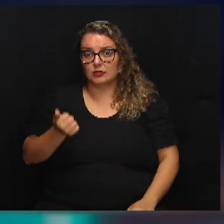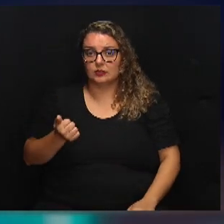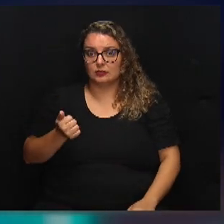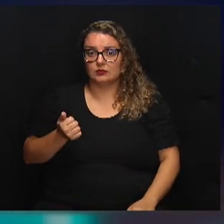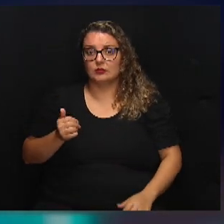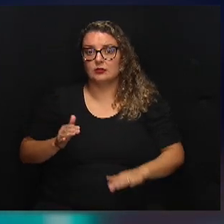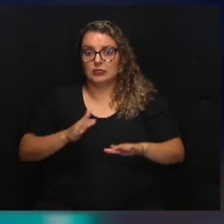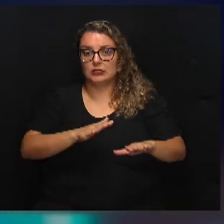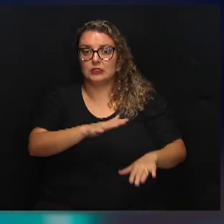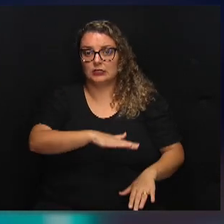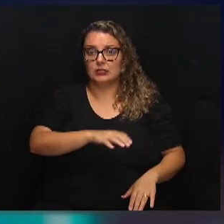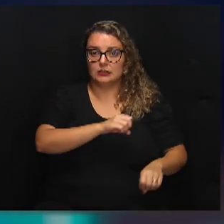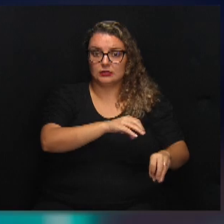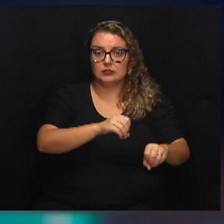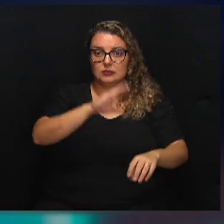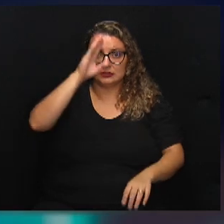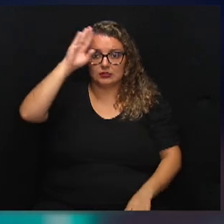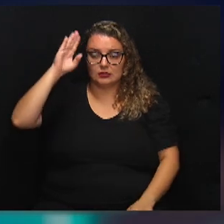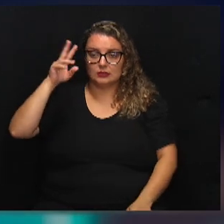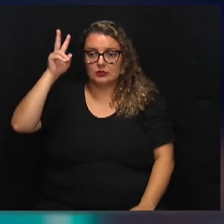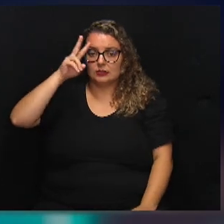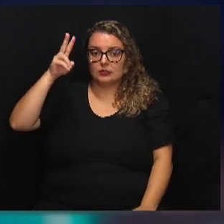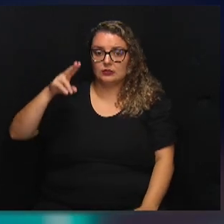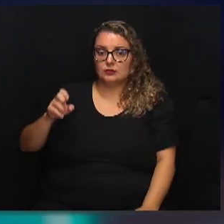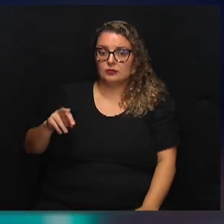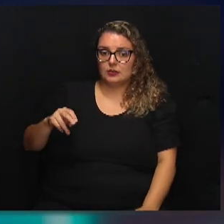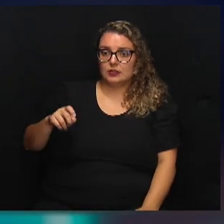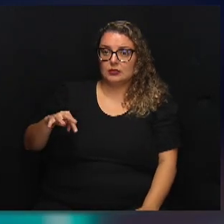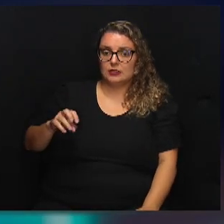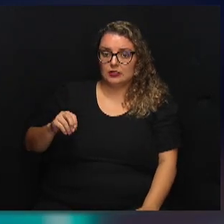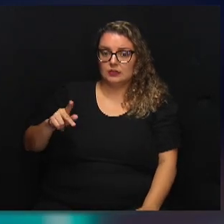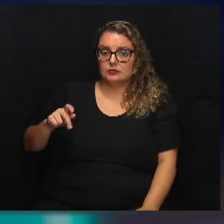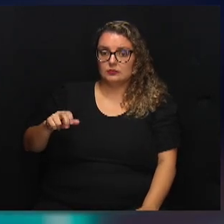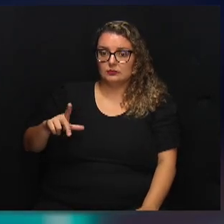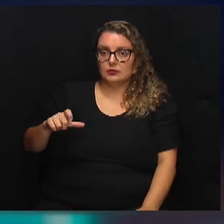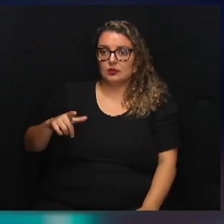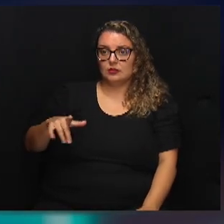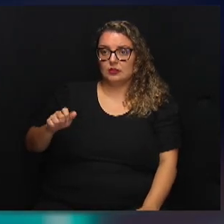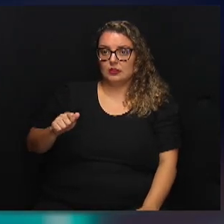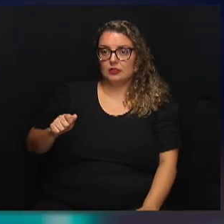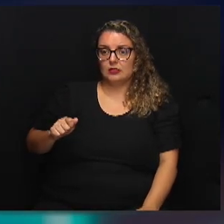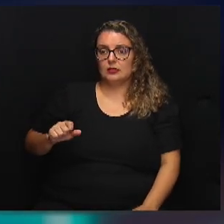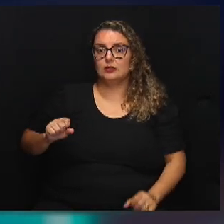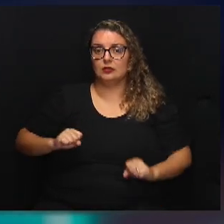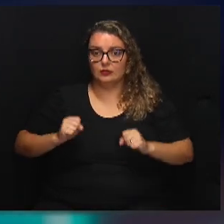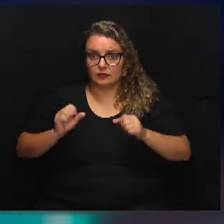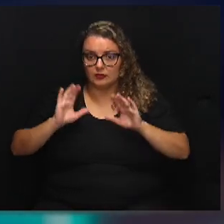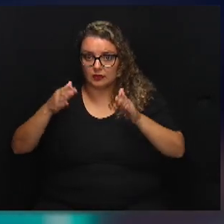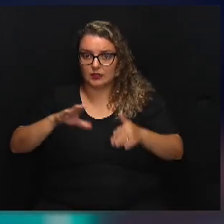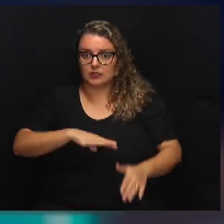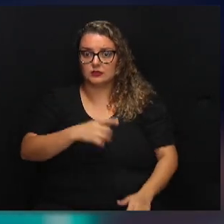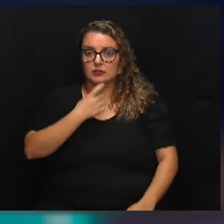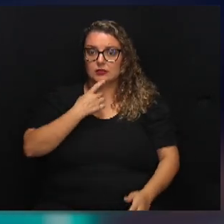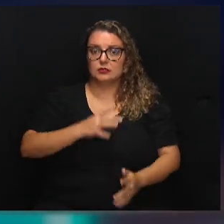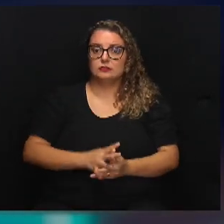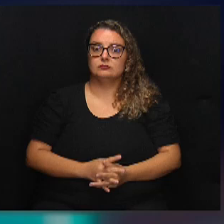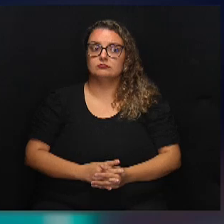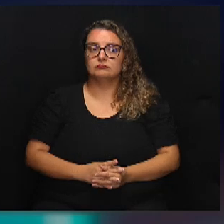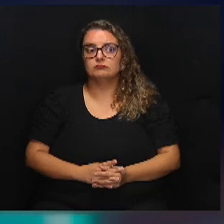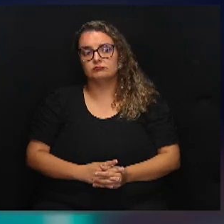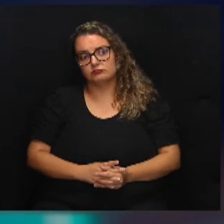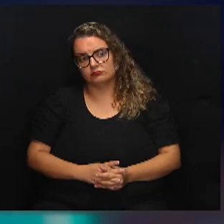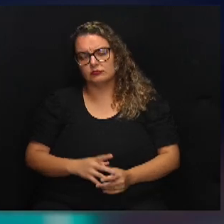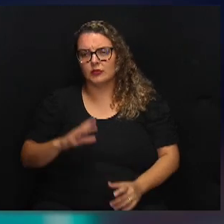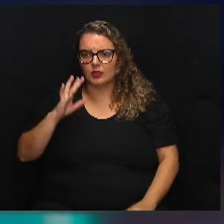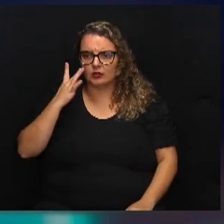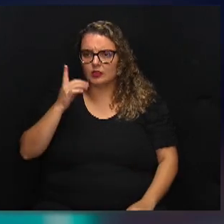vida acadêmica, a história do Ernesto Paulela é muito dedicada à cidade de Campinas. Eu acho que, sem